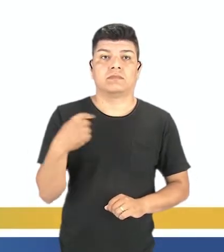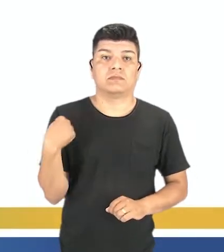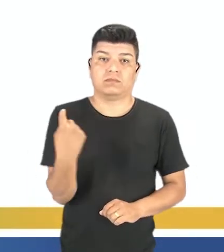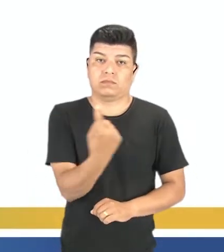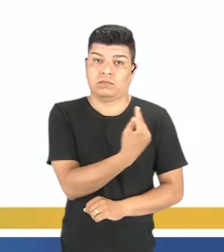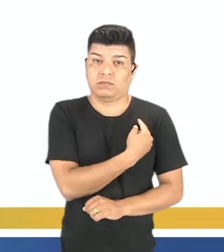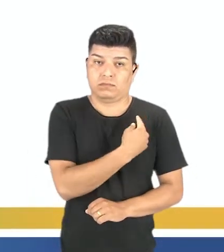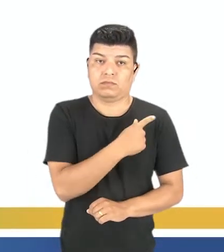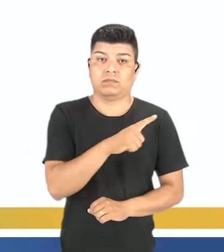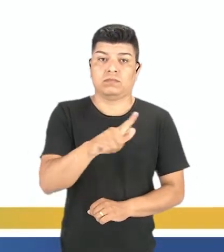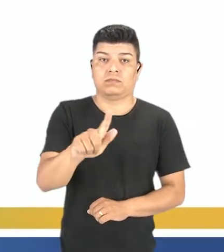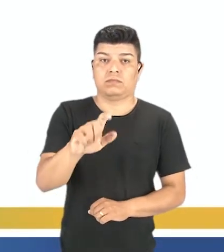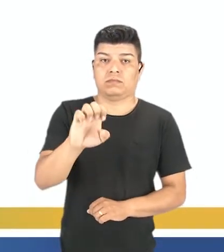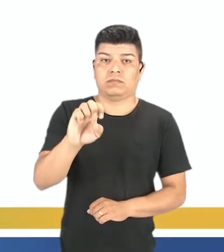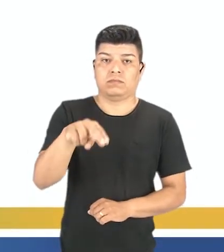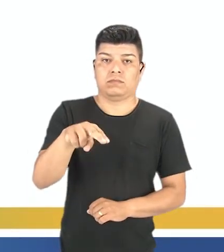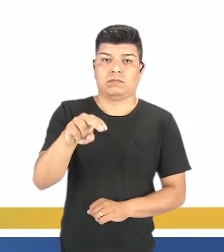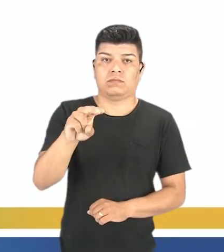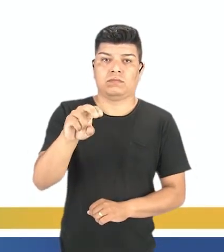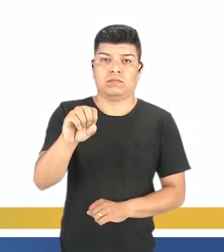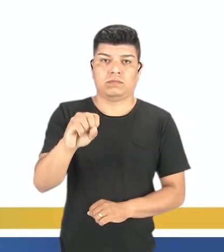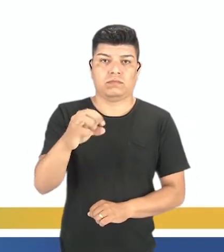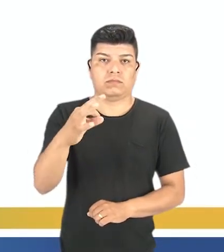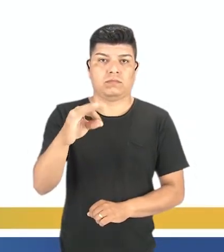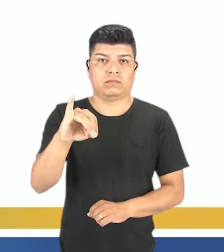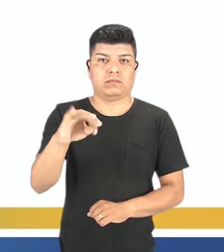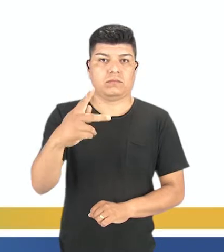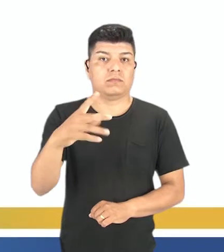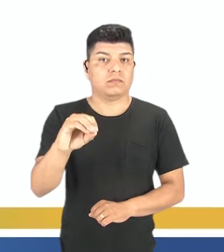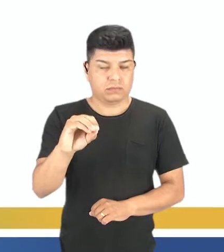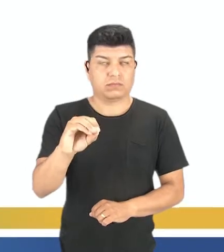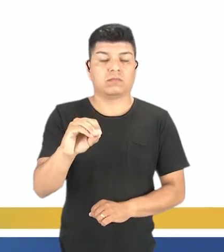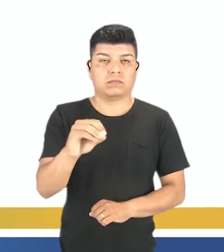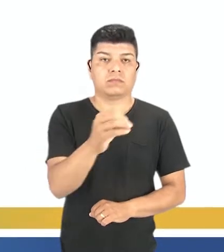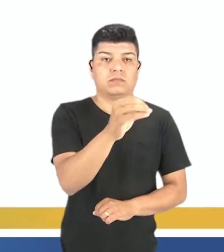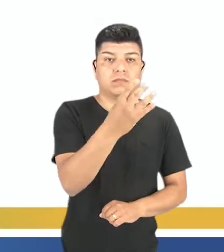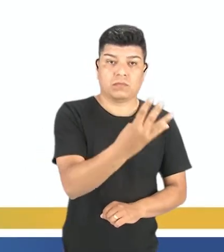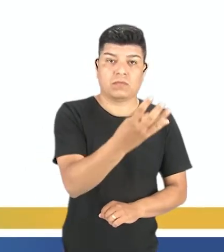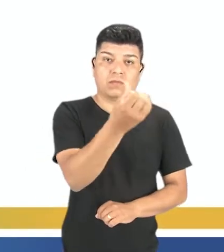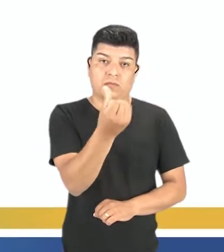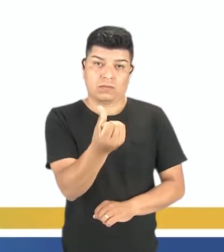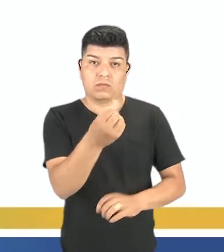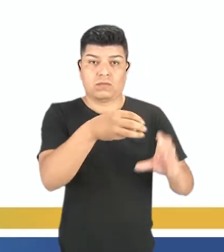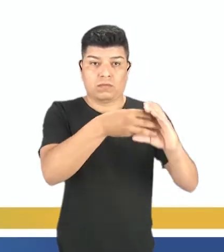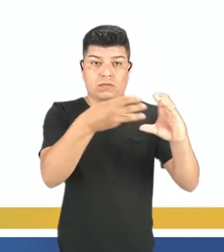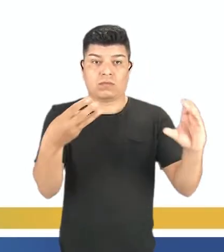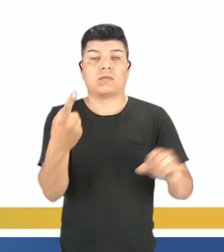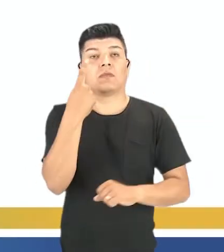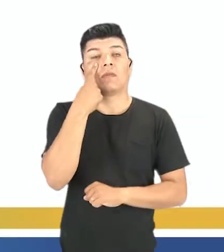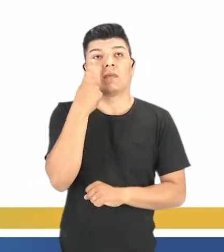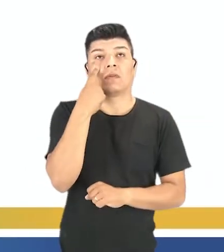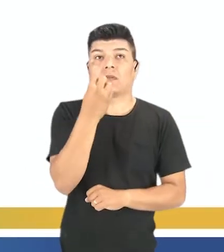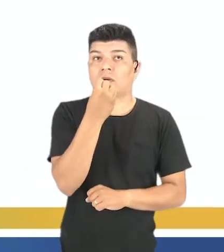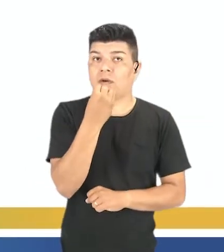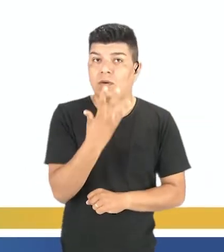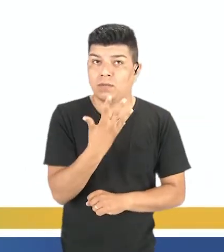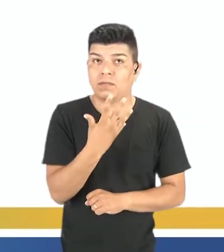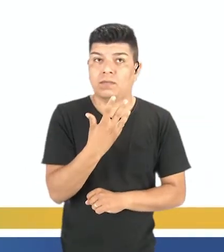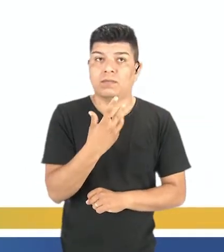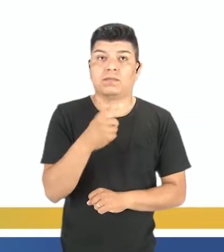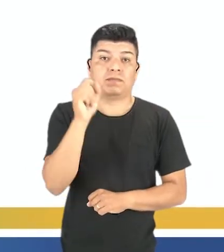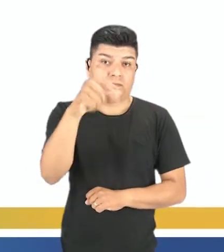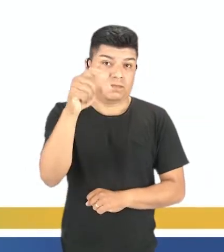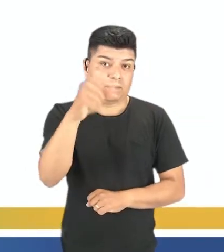nosso genótipo. Então, a gente tem os 23 pares de cromossomos, 46 cromossomos, e veja bem aí, marcado